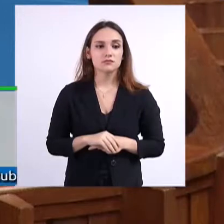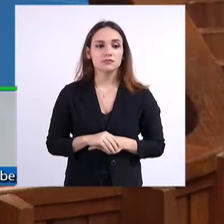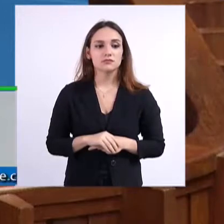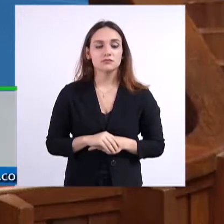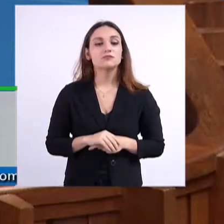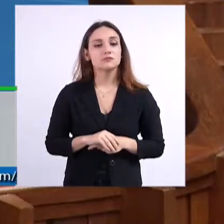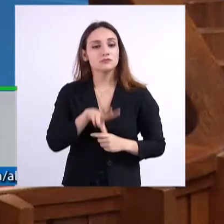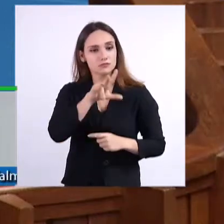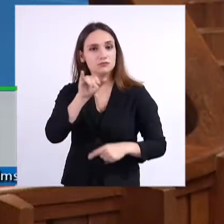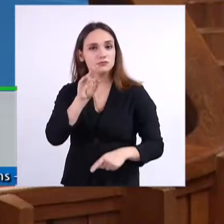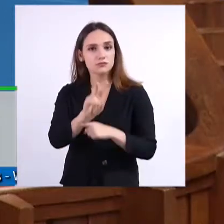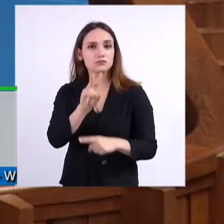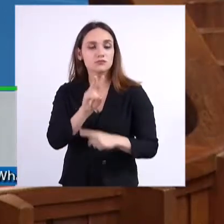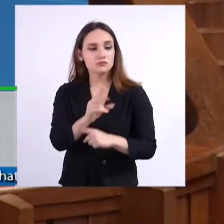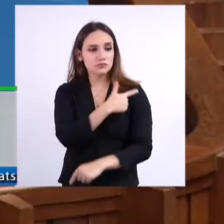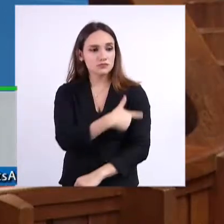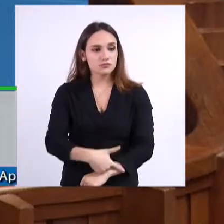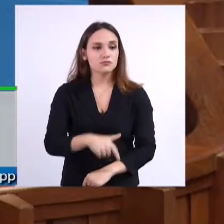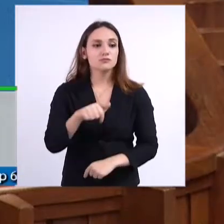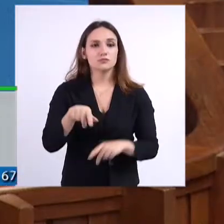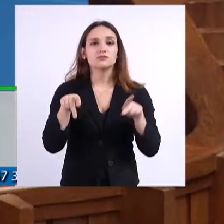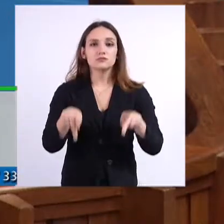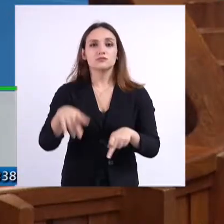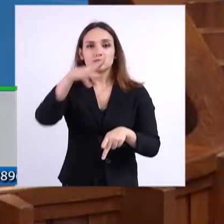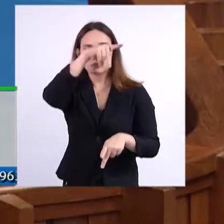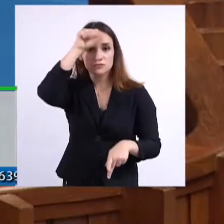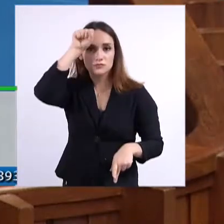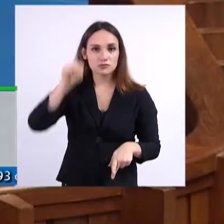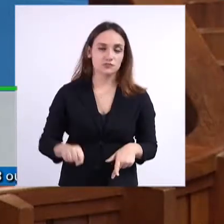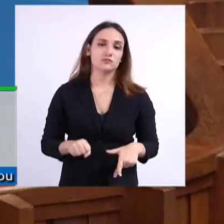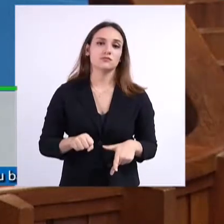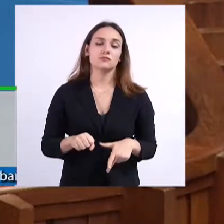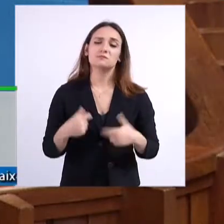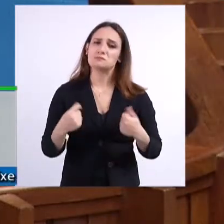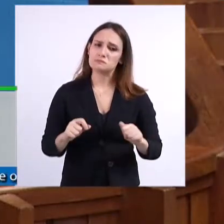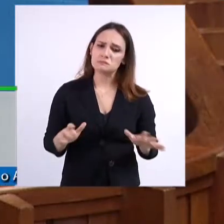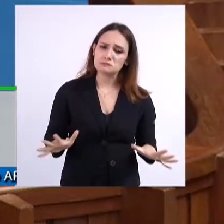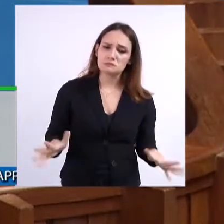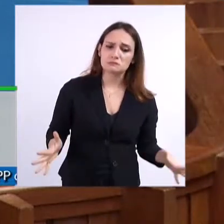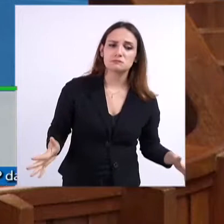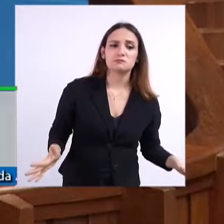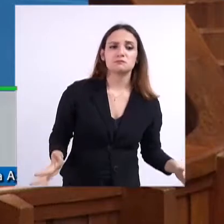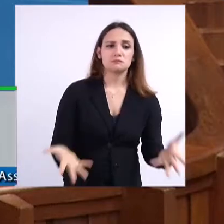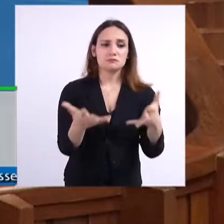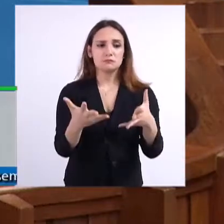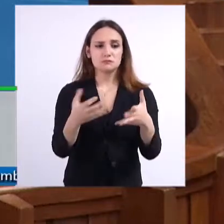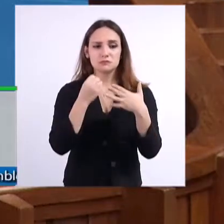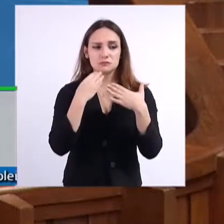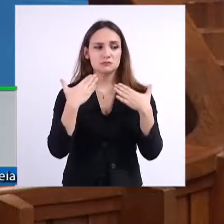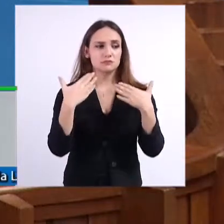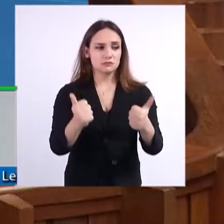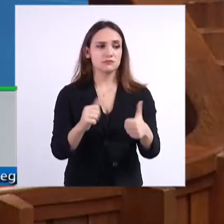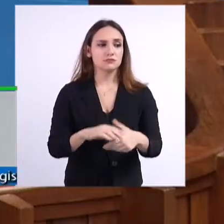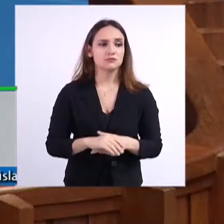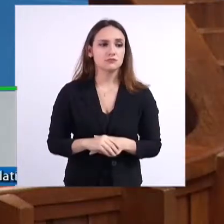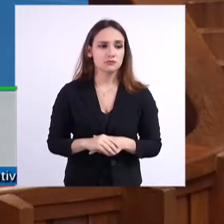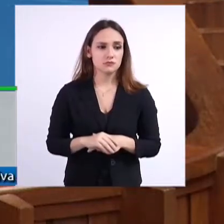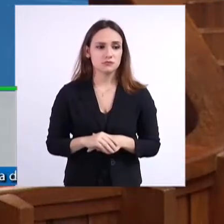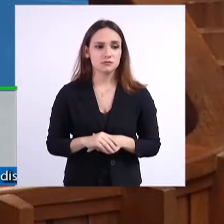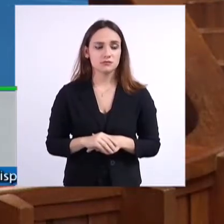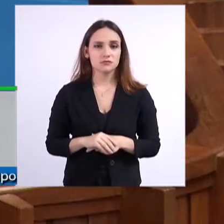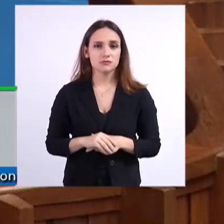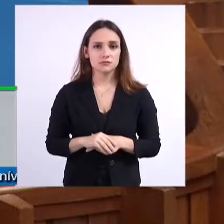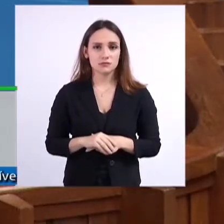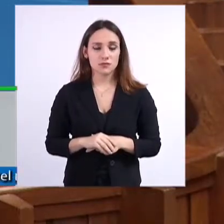didaticamente, educar o povo sul-mato-grossense da importância de otimizarmos esse bem precioso. Bem este,